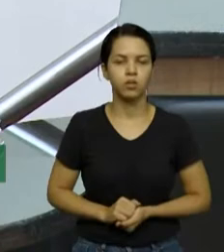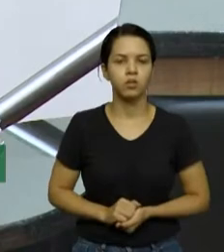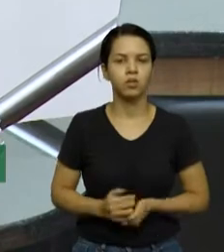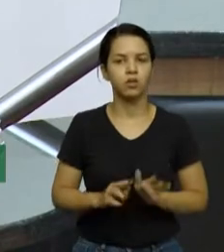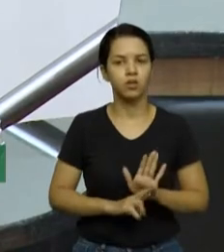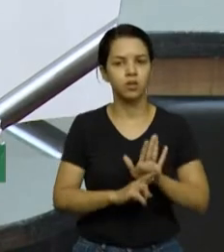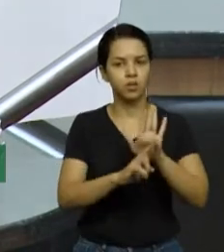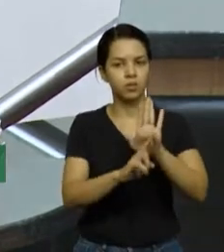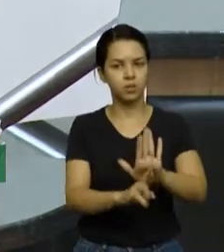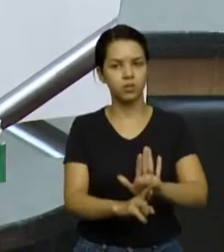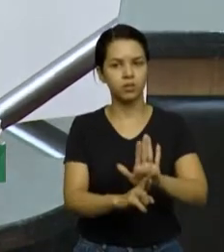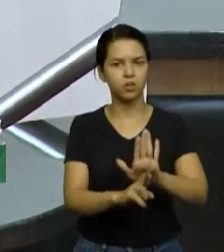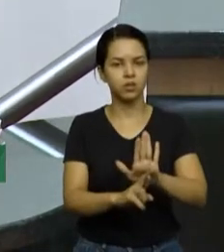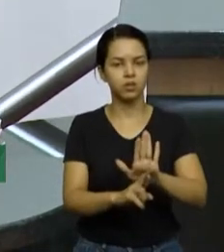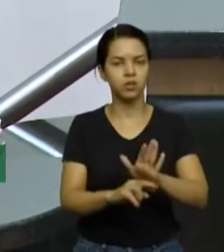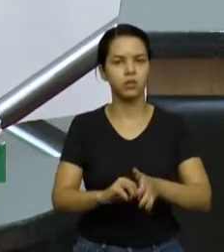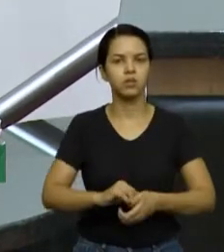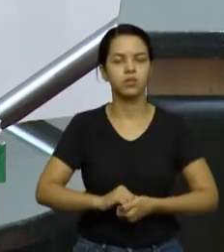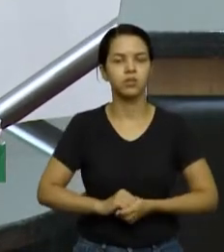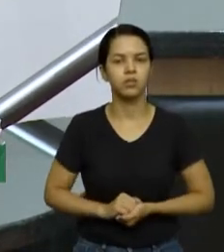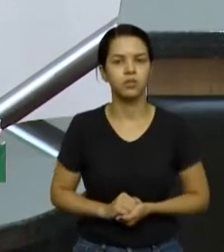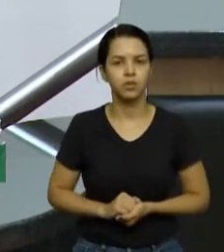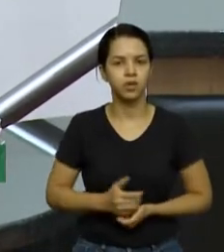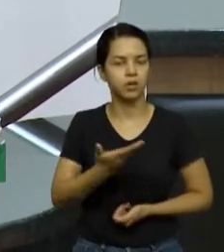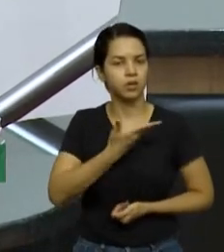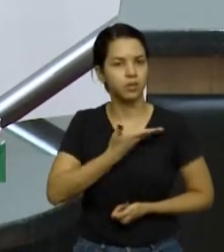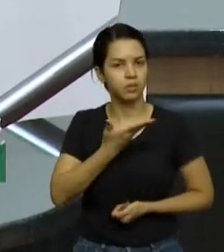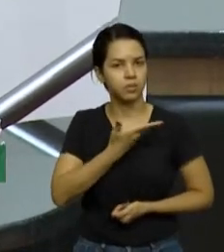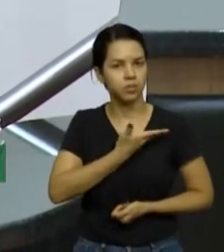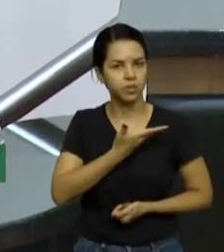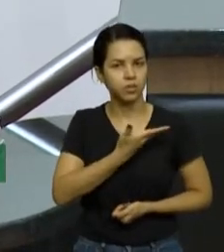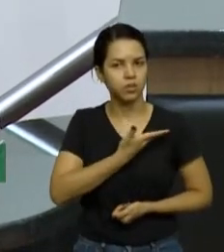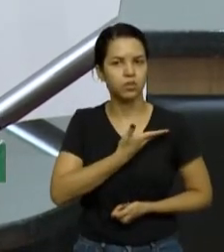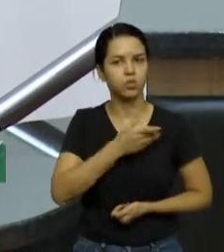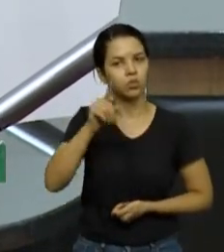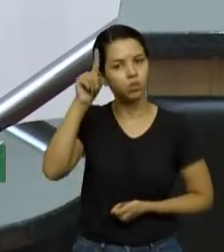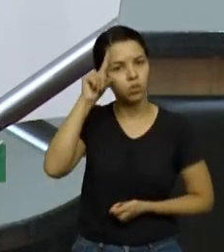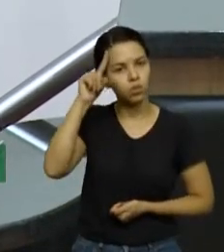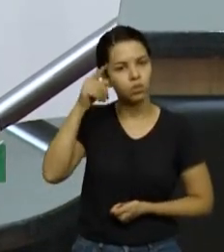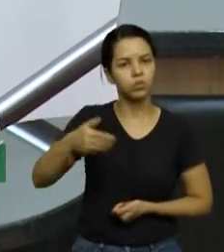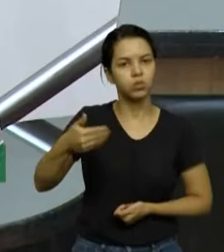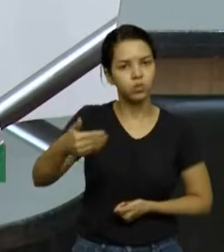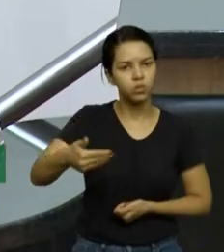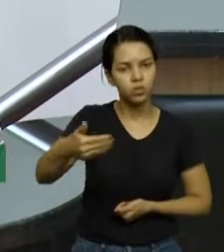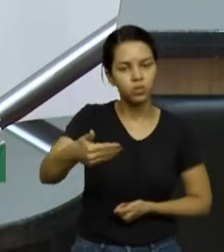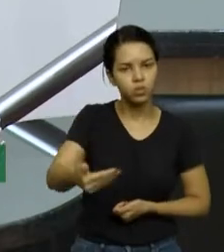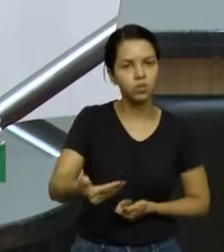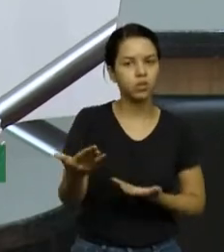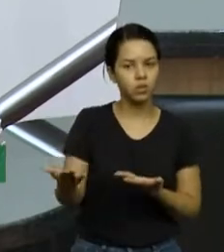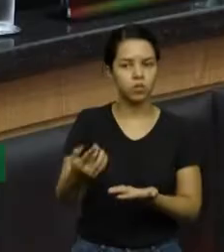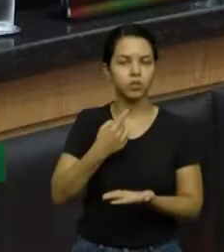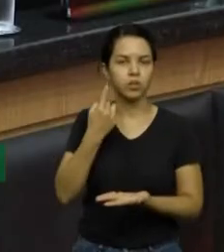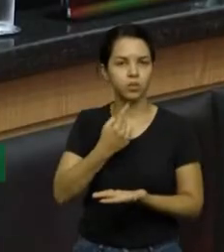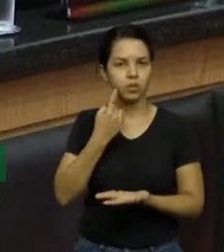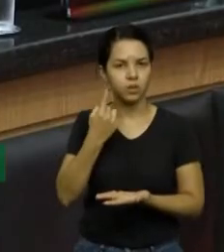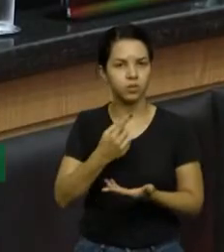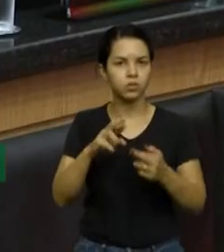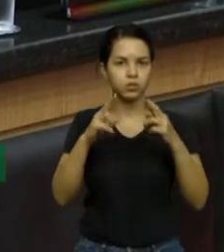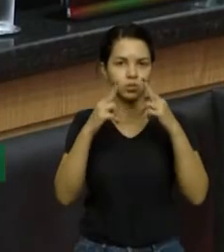representante, nosso amigo de todos os dias, de todas as horas, nosso deputado Romildo Titon.